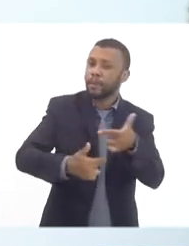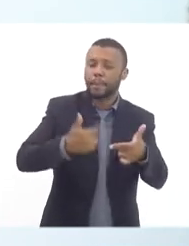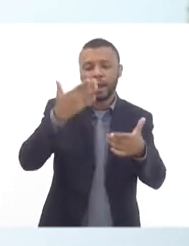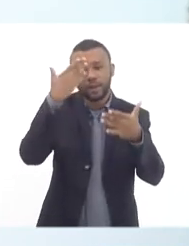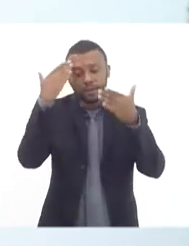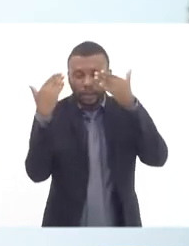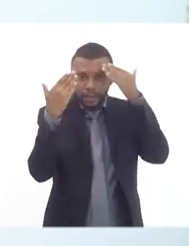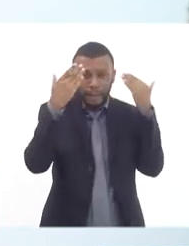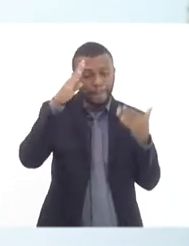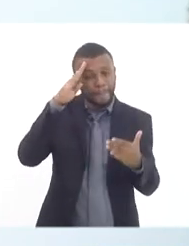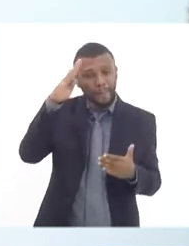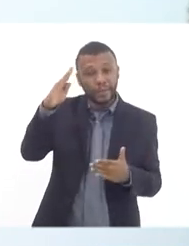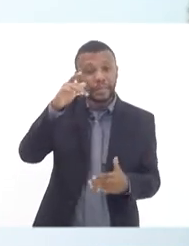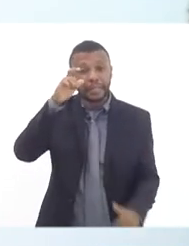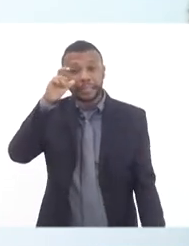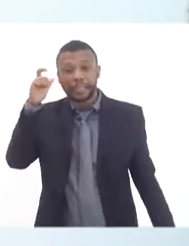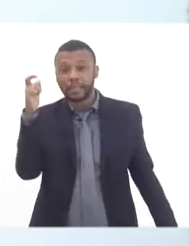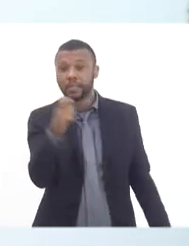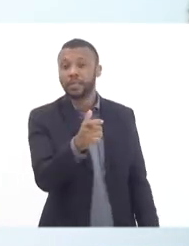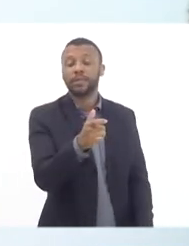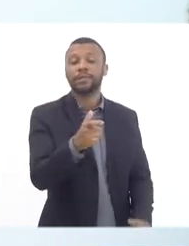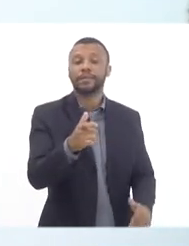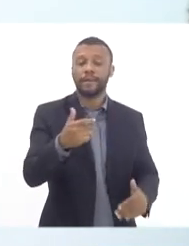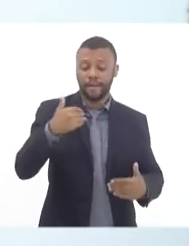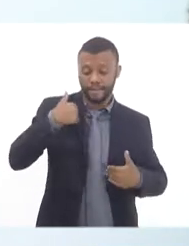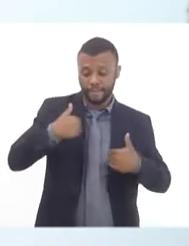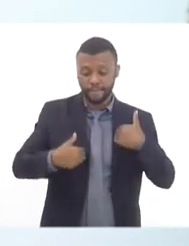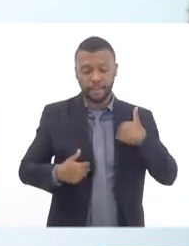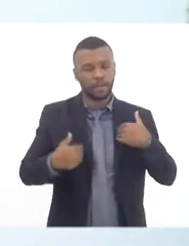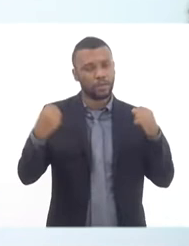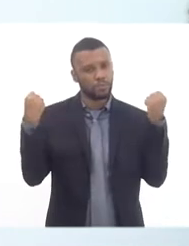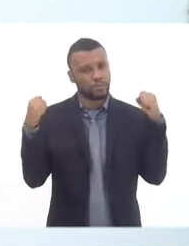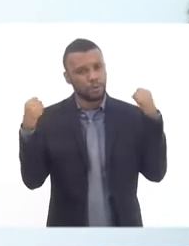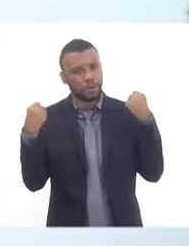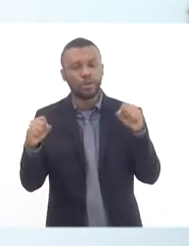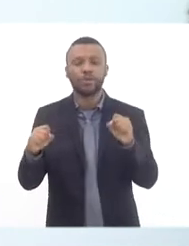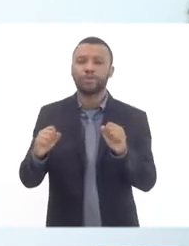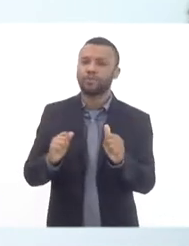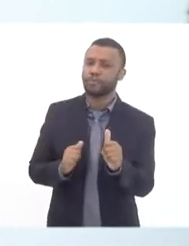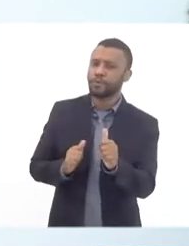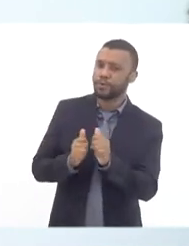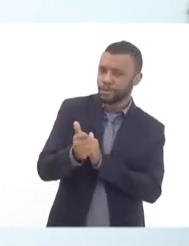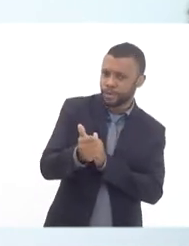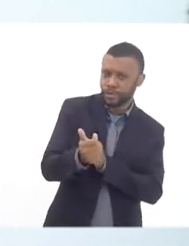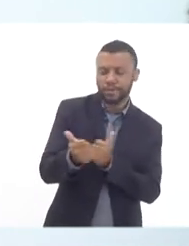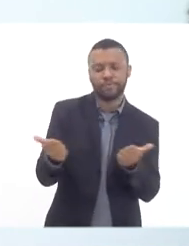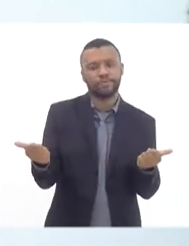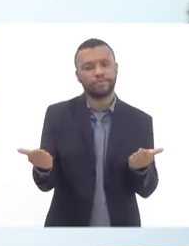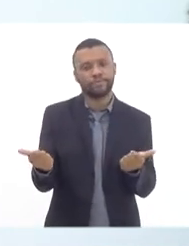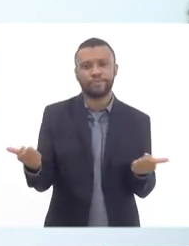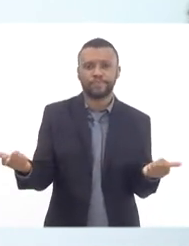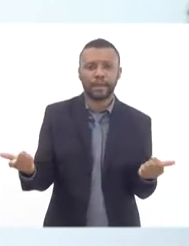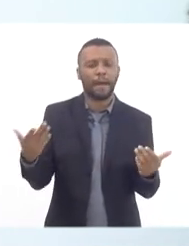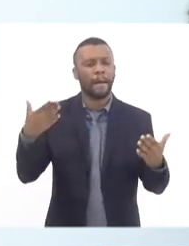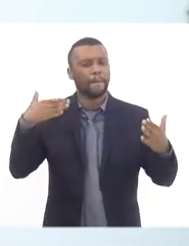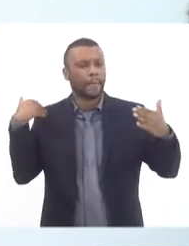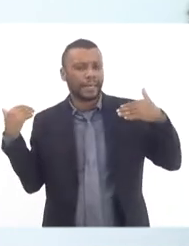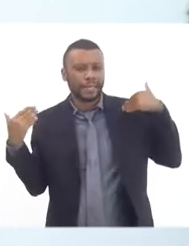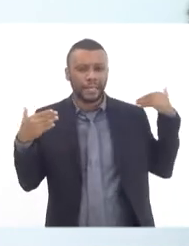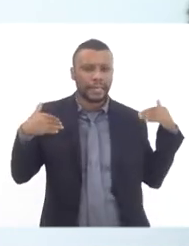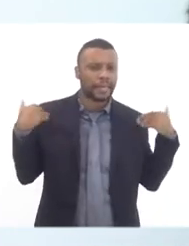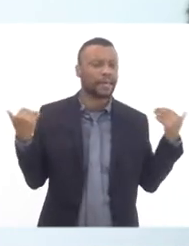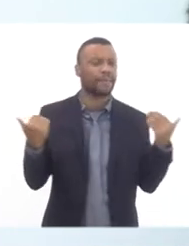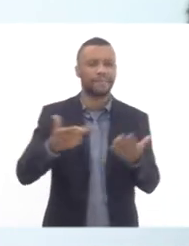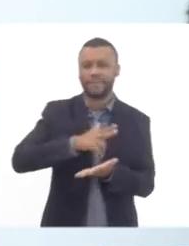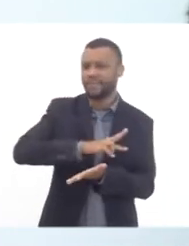as que atendem aos interesses físicos e esportivos, que compreendem práticas esportivas, passeios, ginástica e todas as atividades